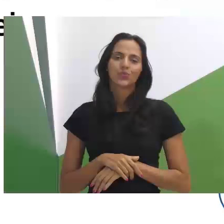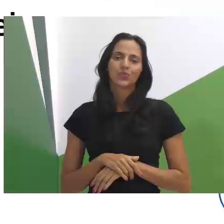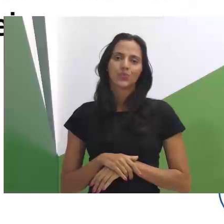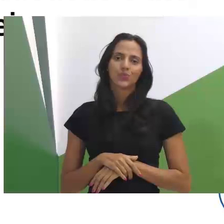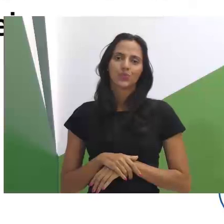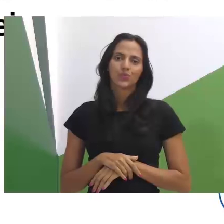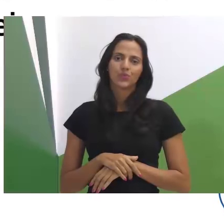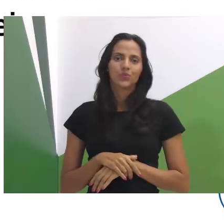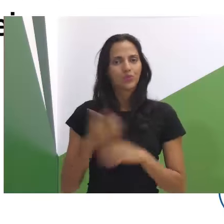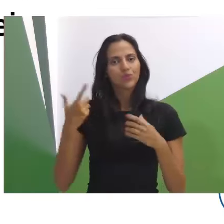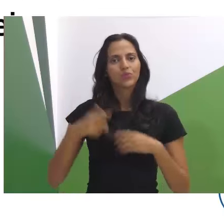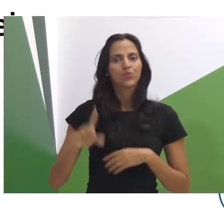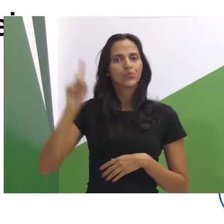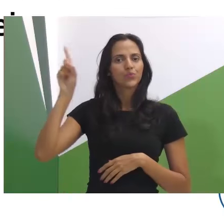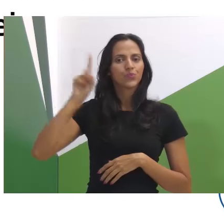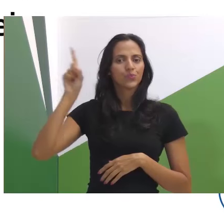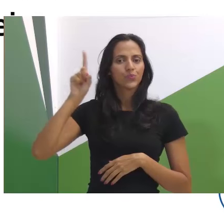Vamos seguindo.